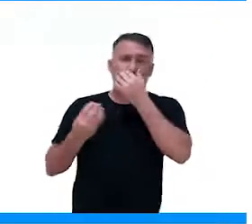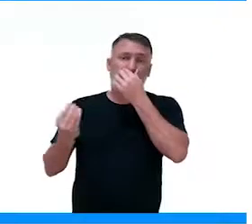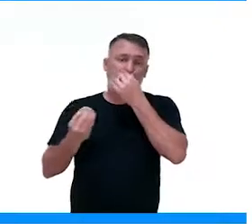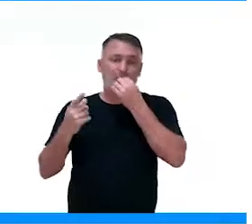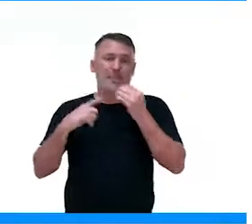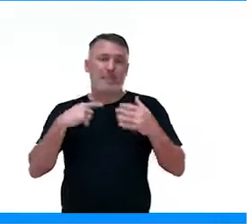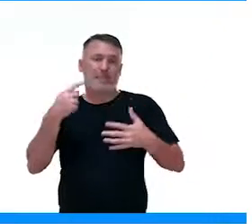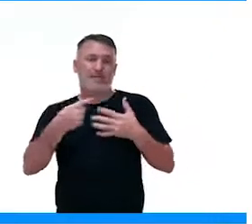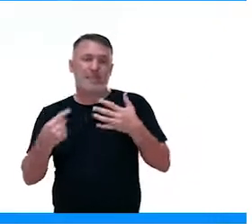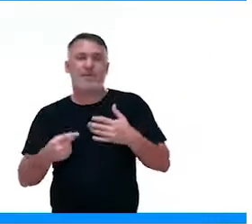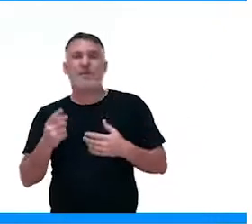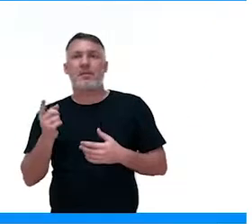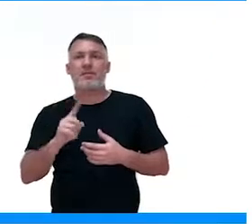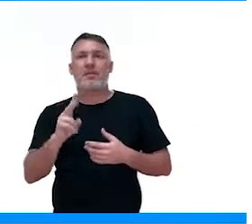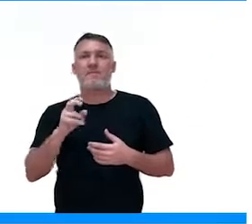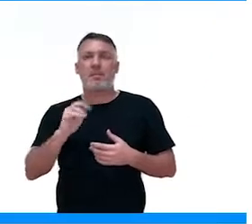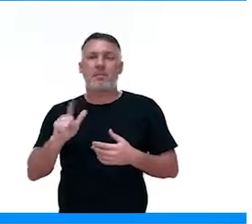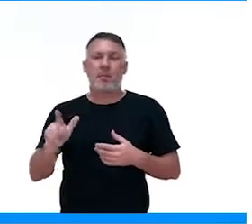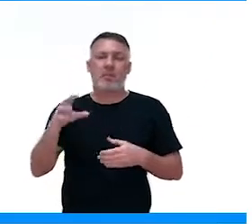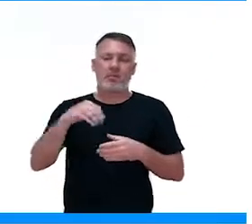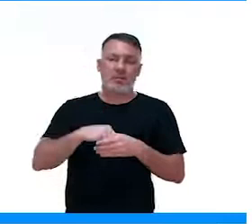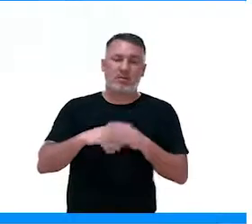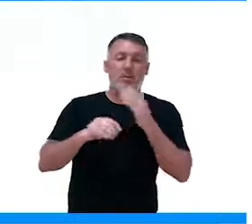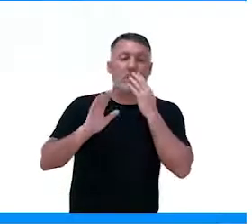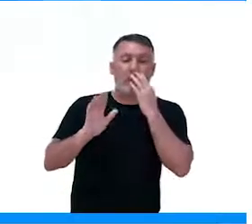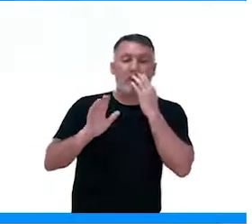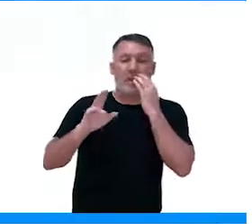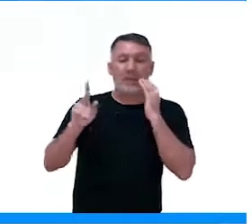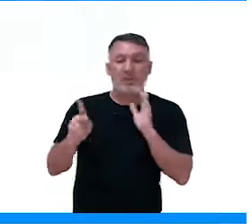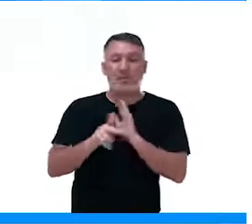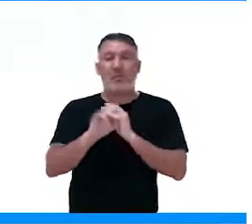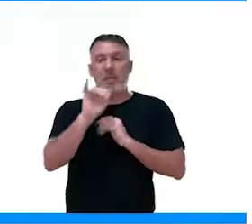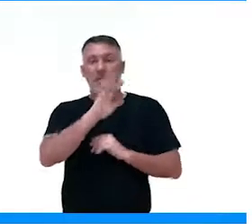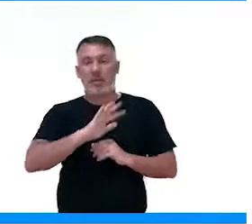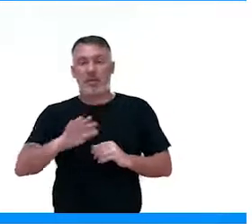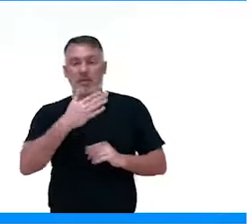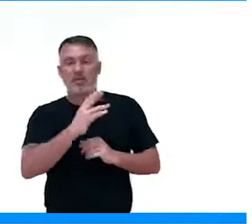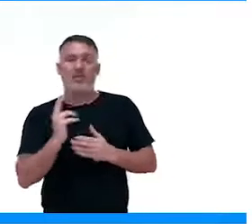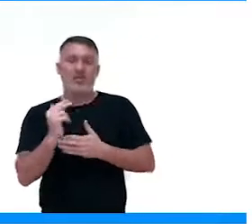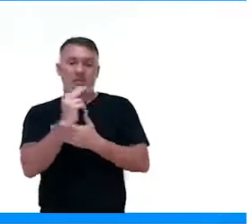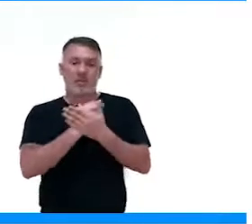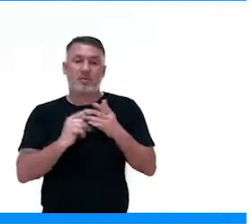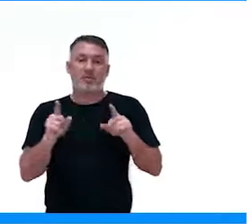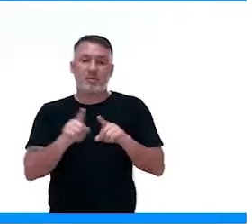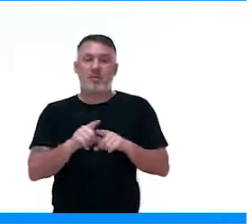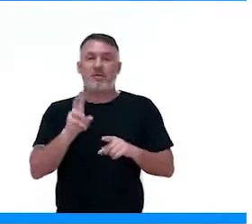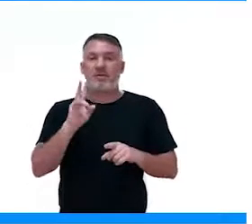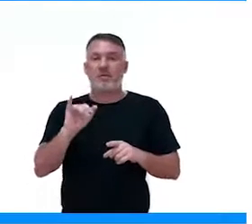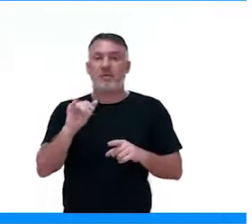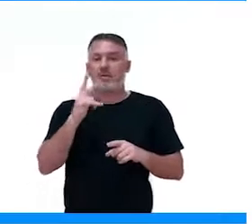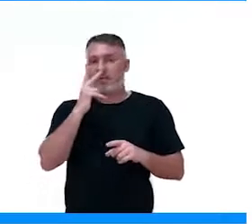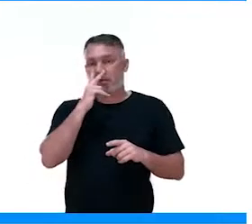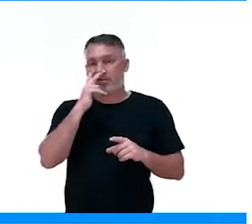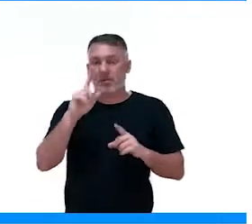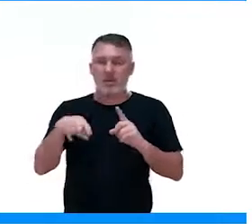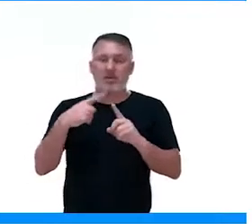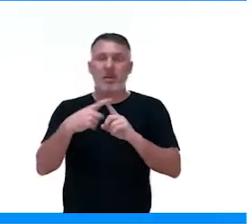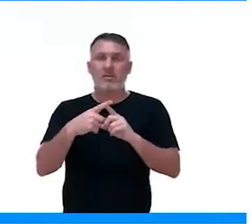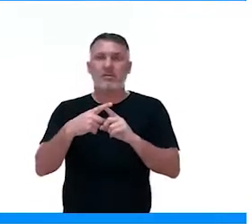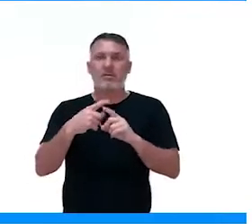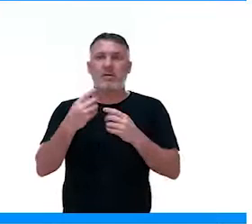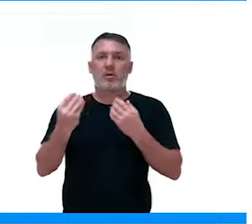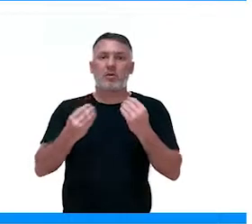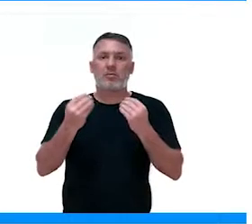argumentativo sobre esse texto não verbal, na verdade, mas a própria imagem, o próprio desenho vai me dar essa carga aí